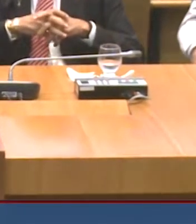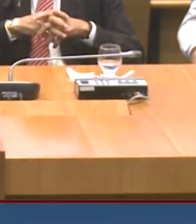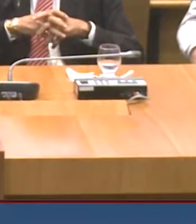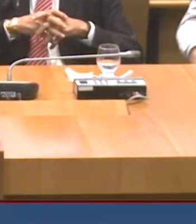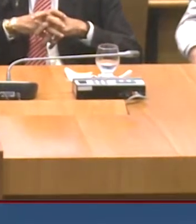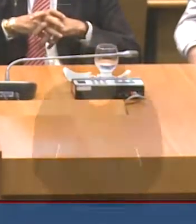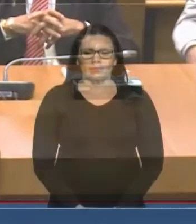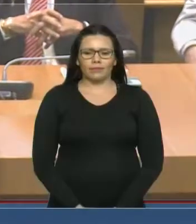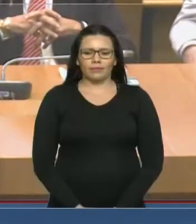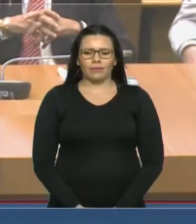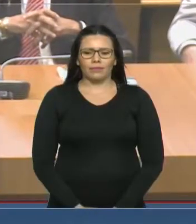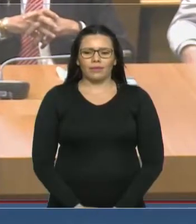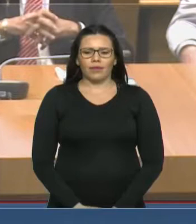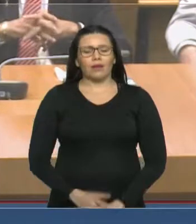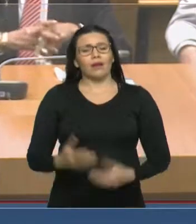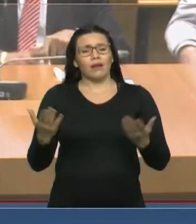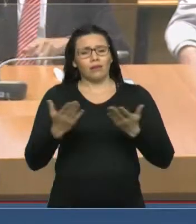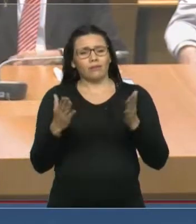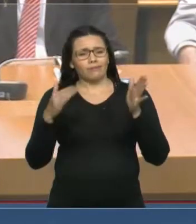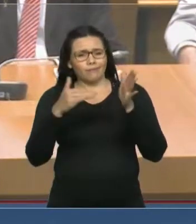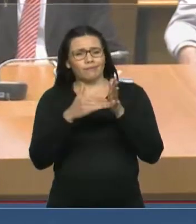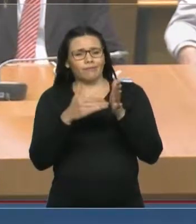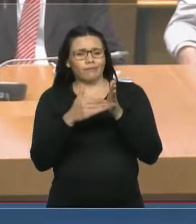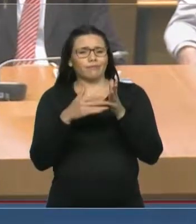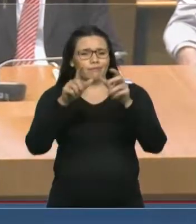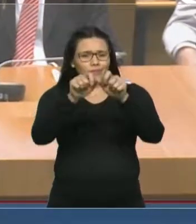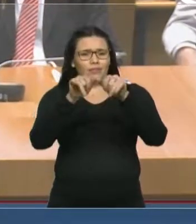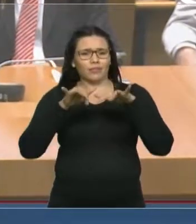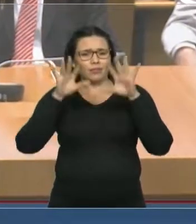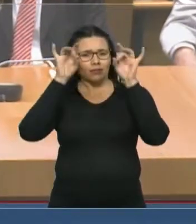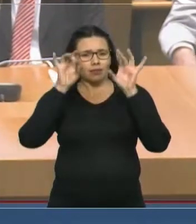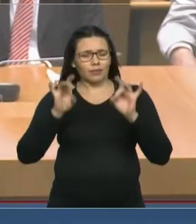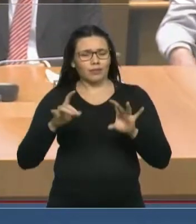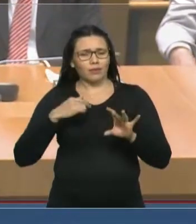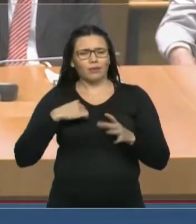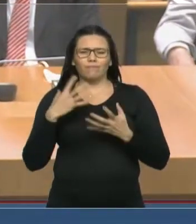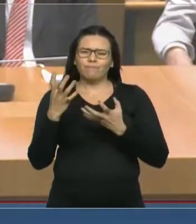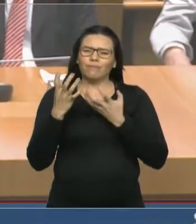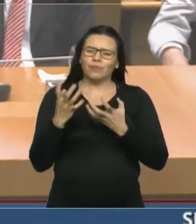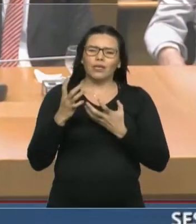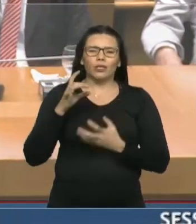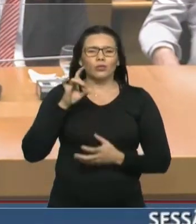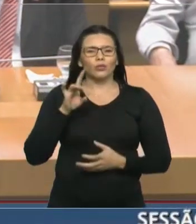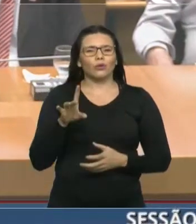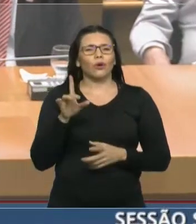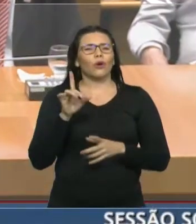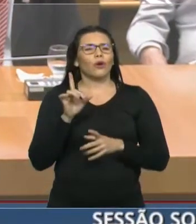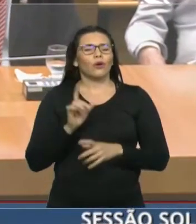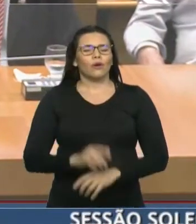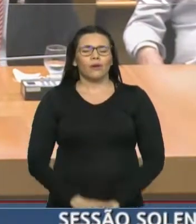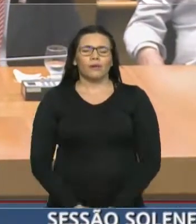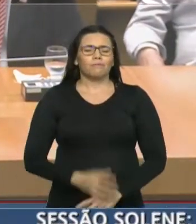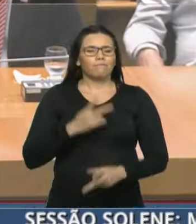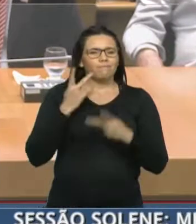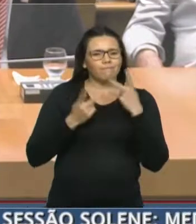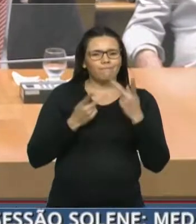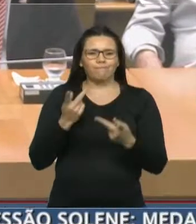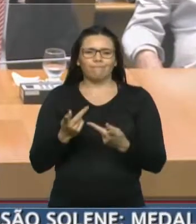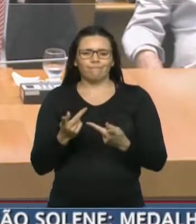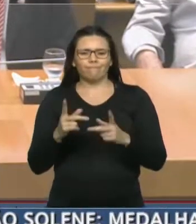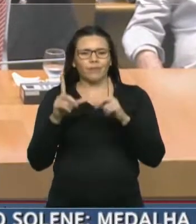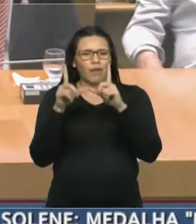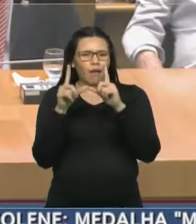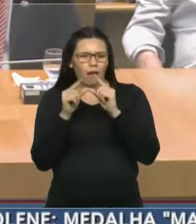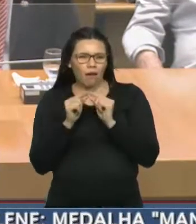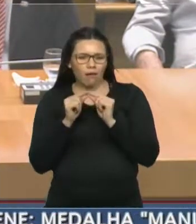Bem, estamos chegando ao final desta nossa sessão solene, e eu quero fazer aqui uma breve saudação